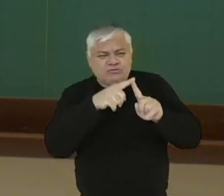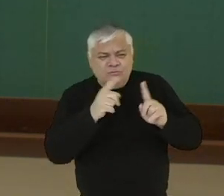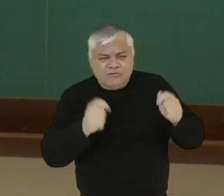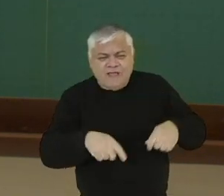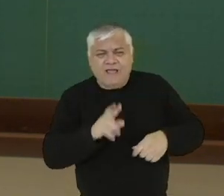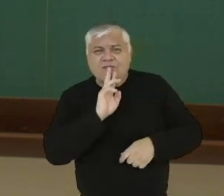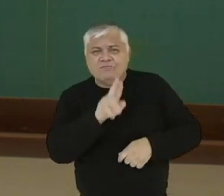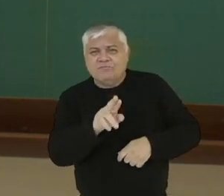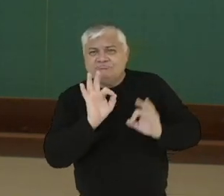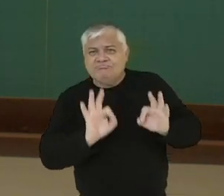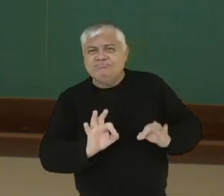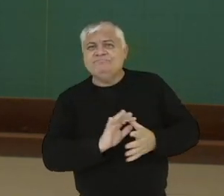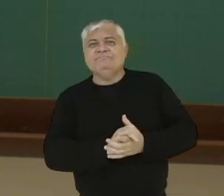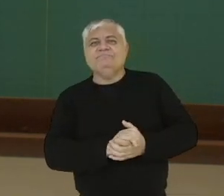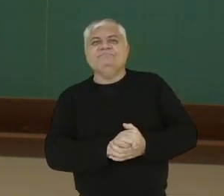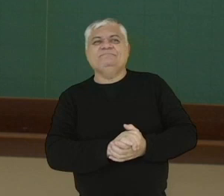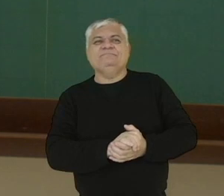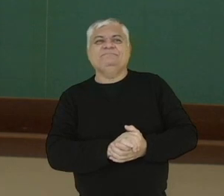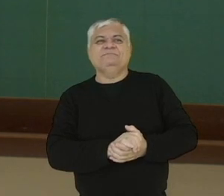longo desse jogo?